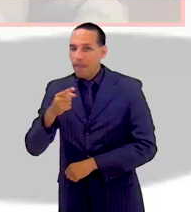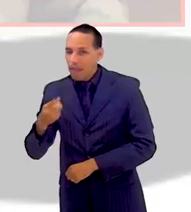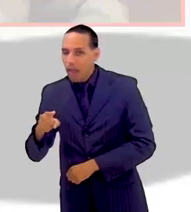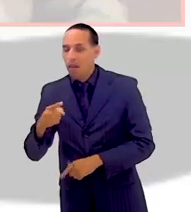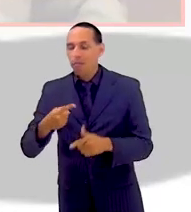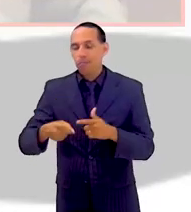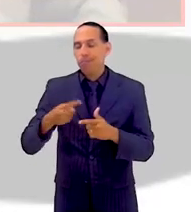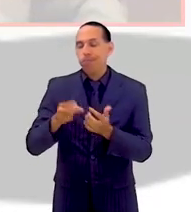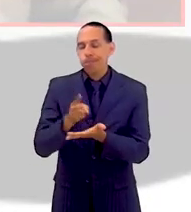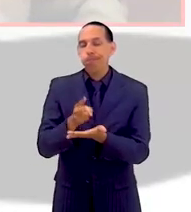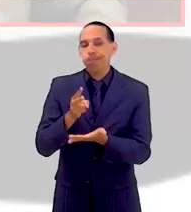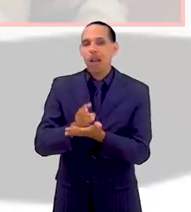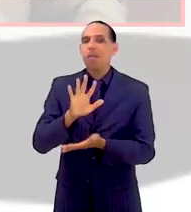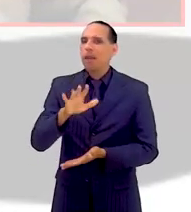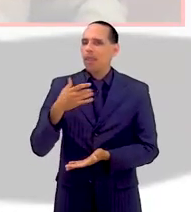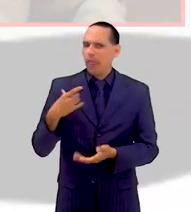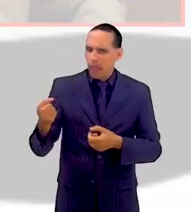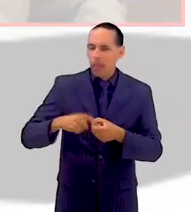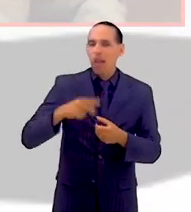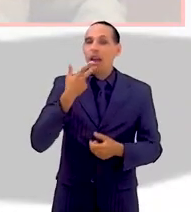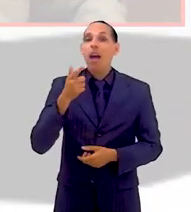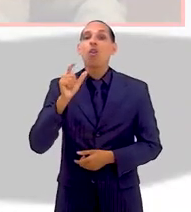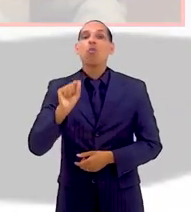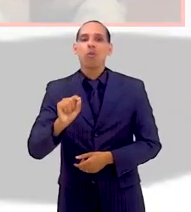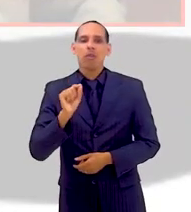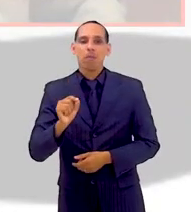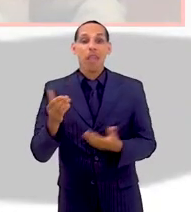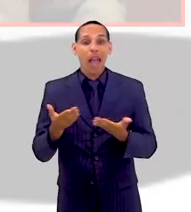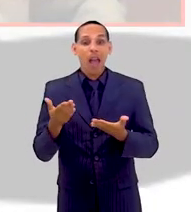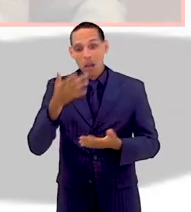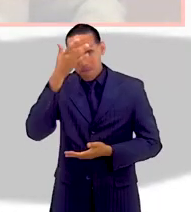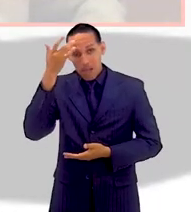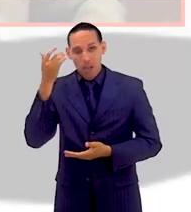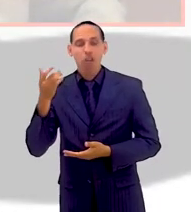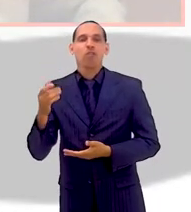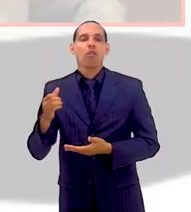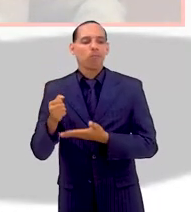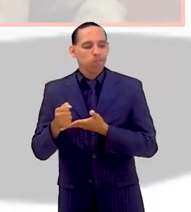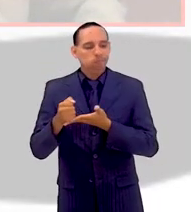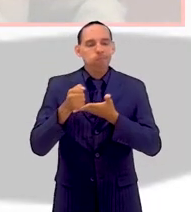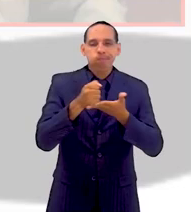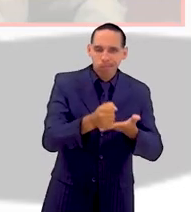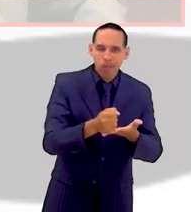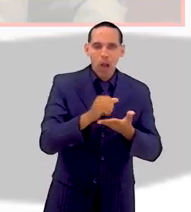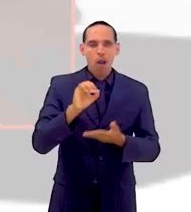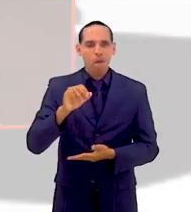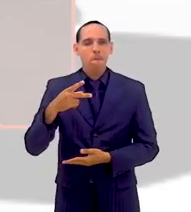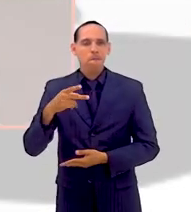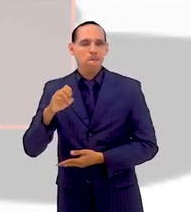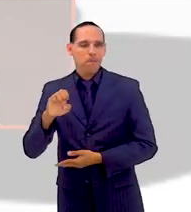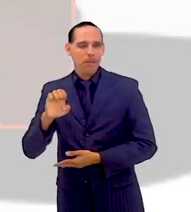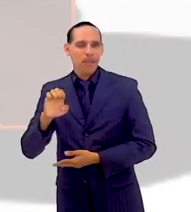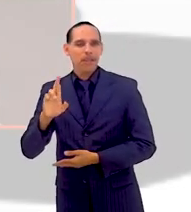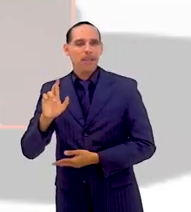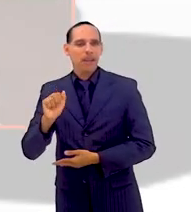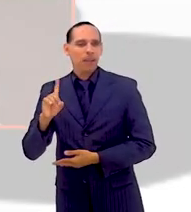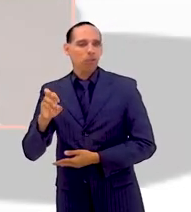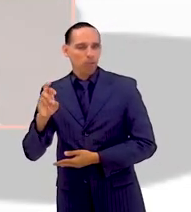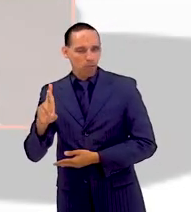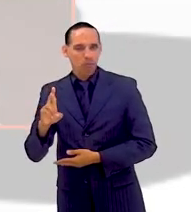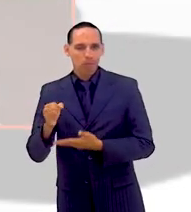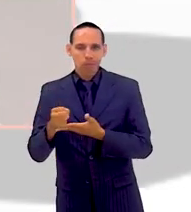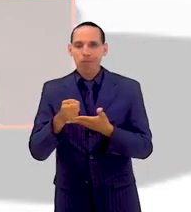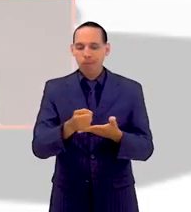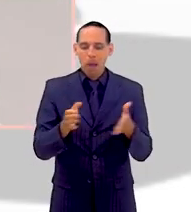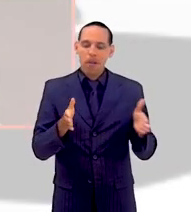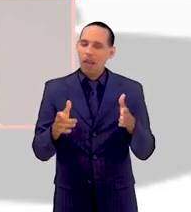dizer. O próprio operador, né, que agora está entregando, né, mas tem um prazo para cumprir essa entrega. Mas eu